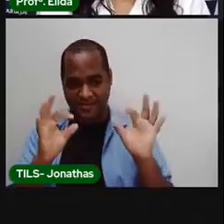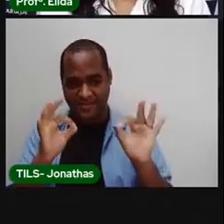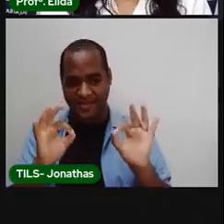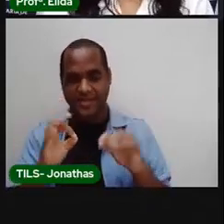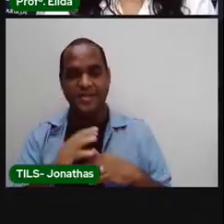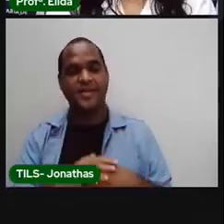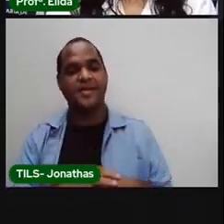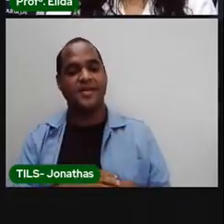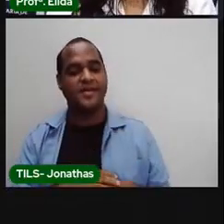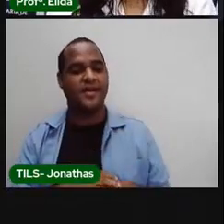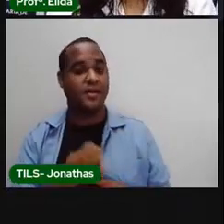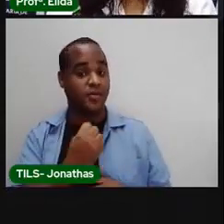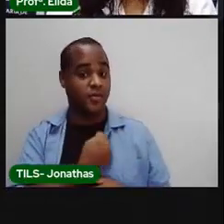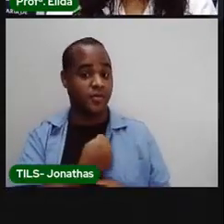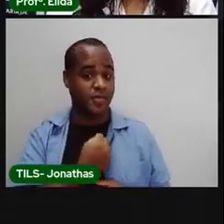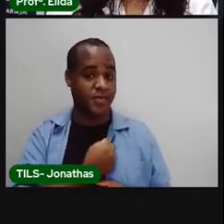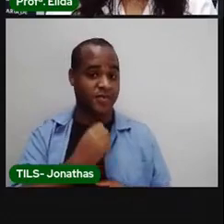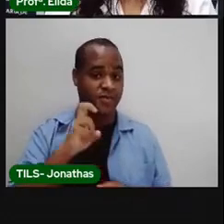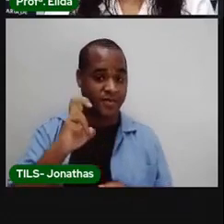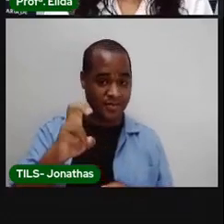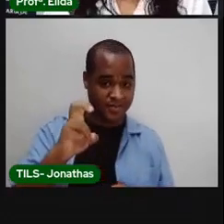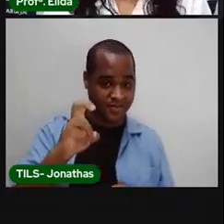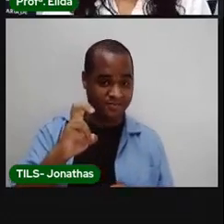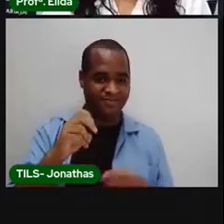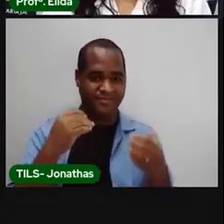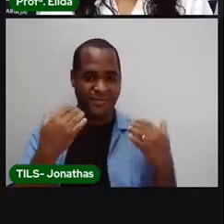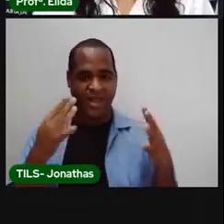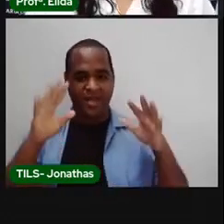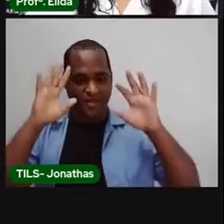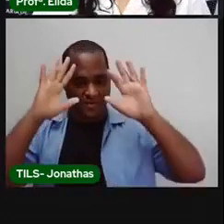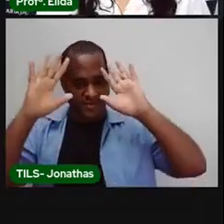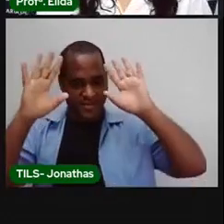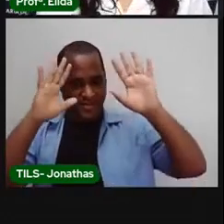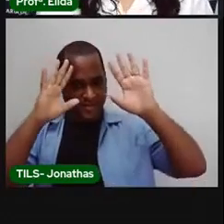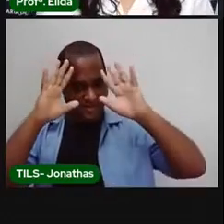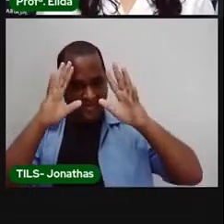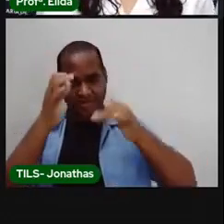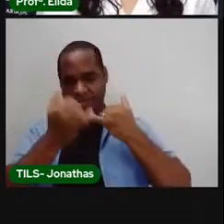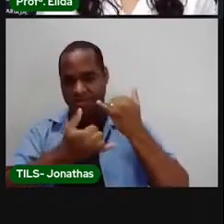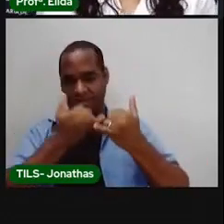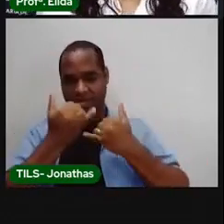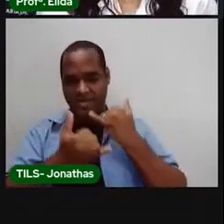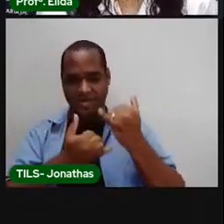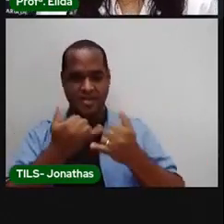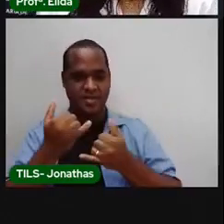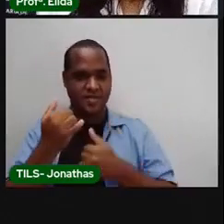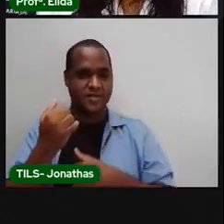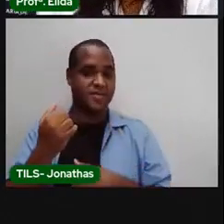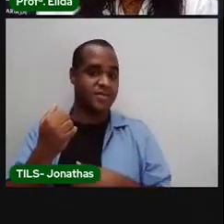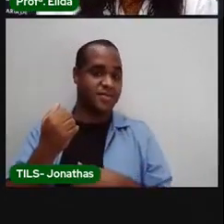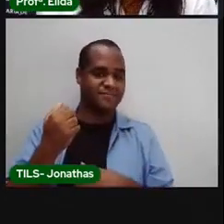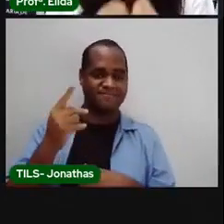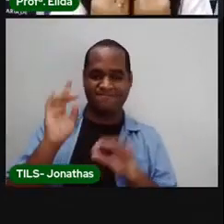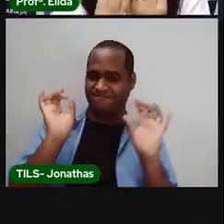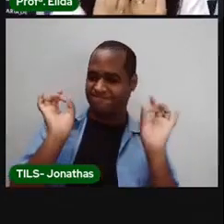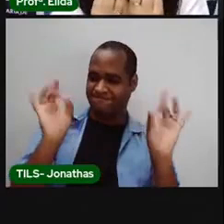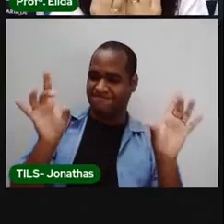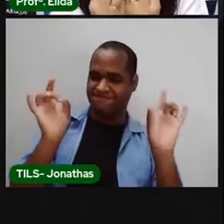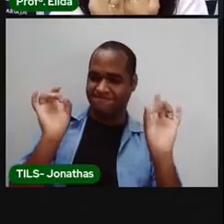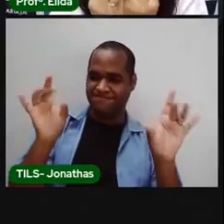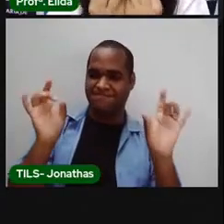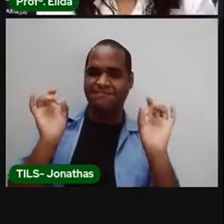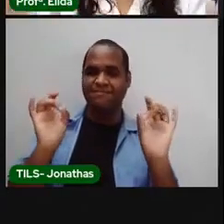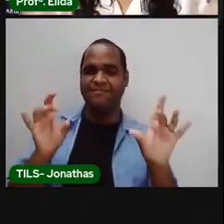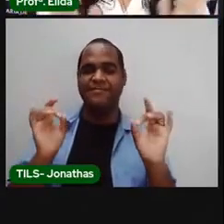bem. Questão número 5. Agora, imagine que o seu brinquedo